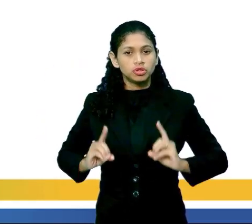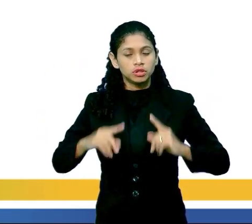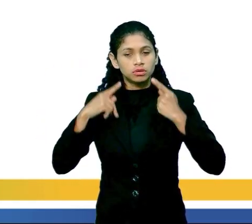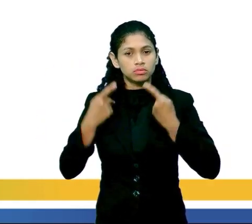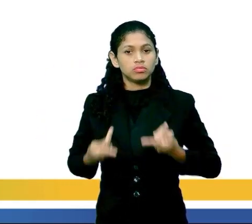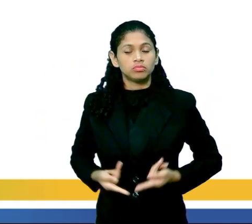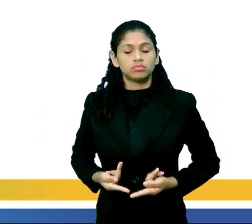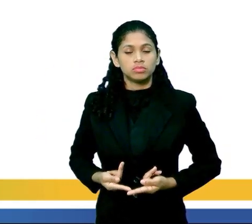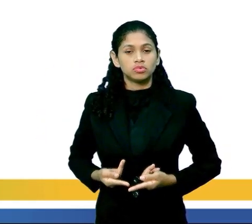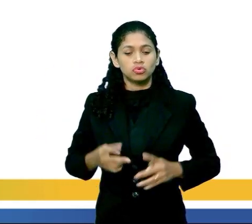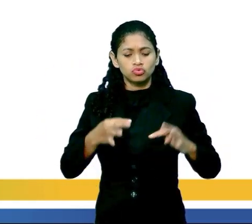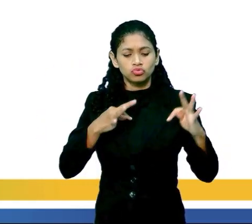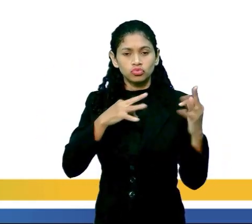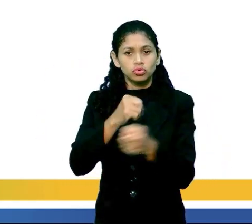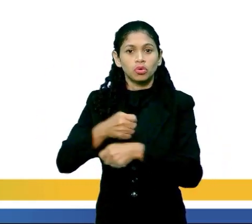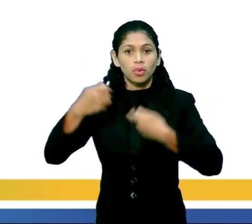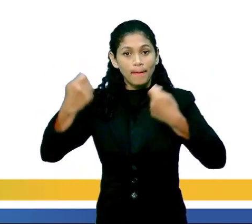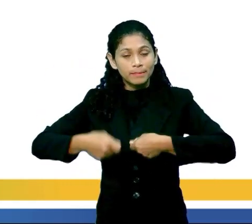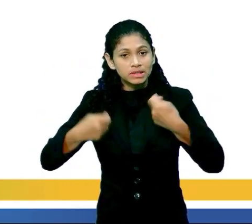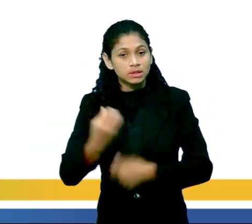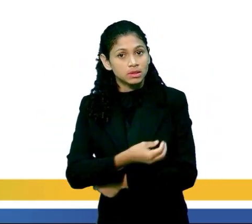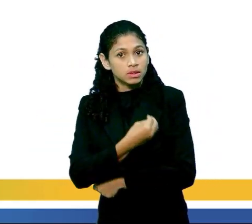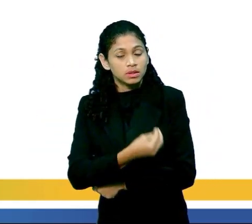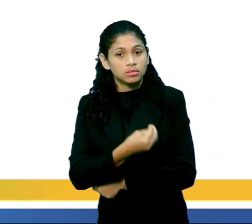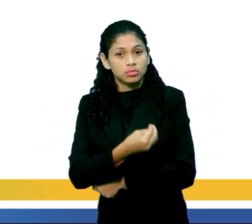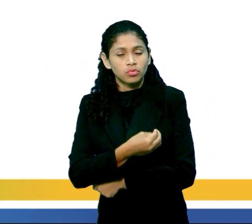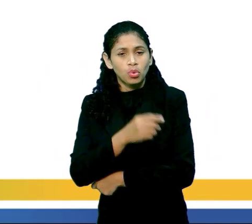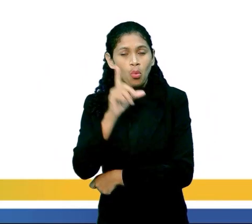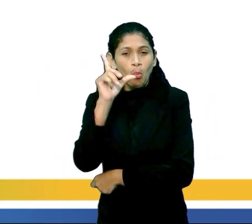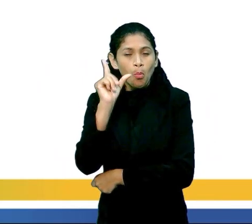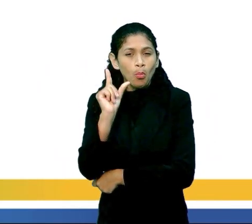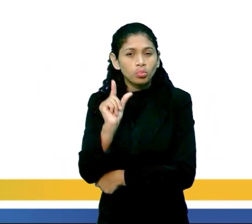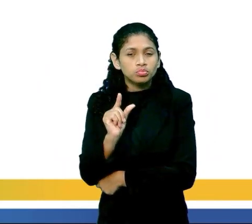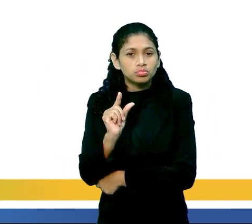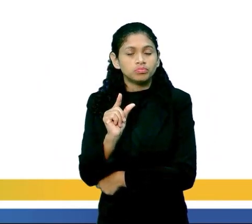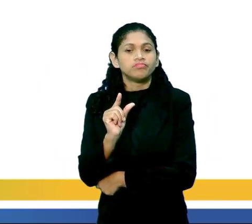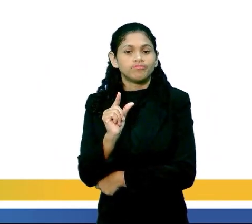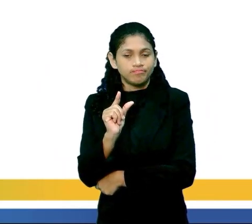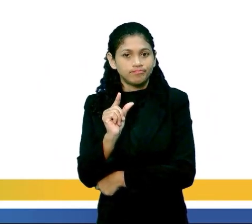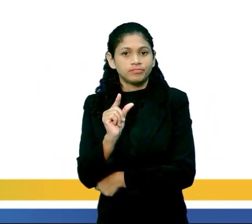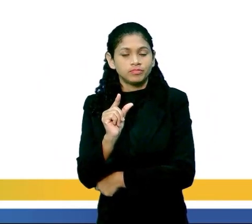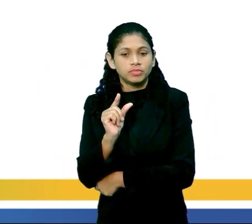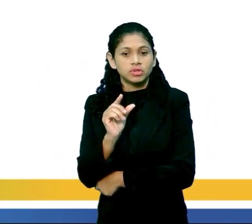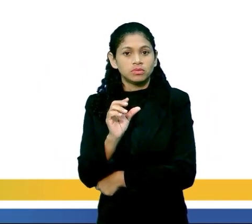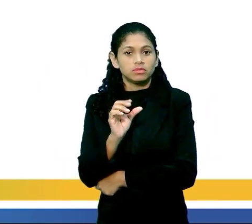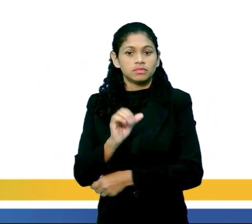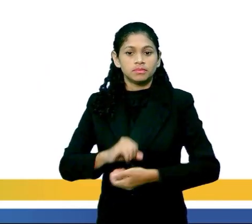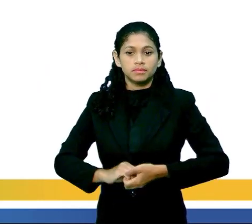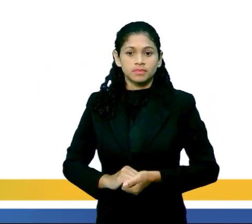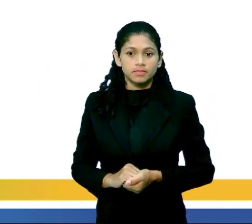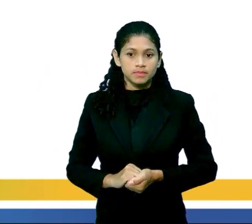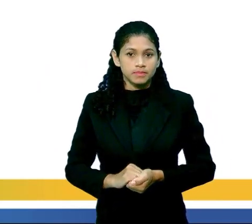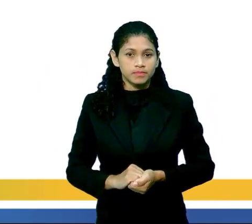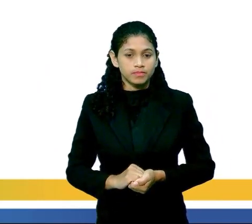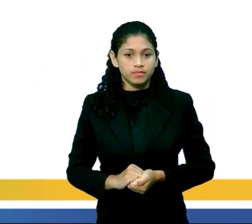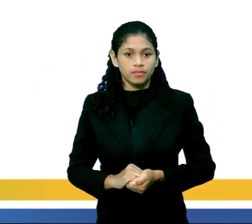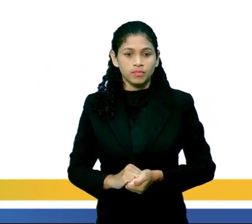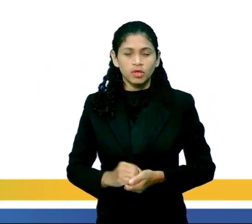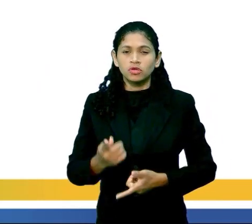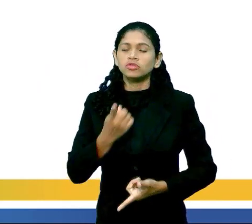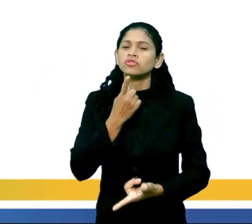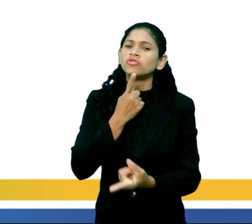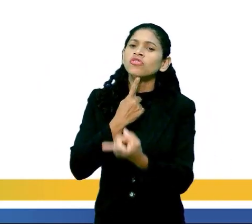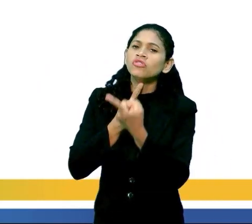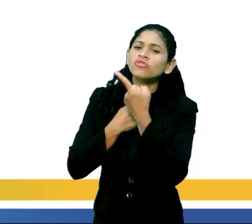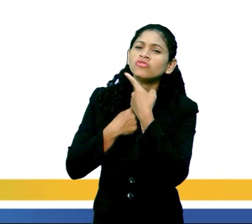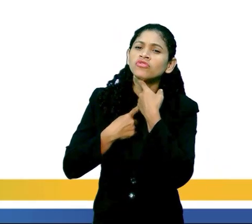pessoas precisam para viver com o mínimo de dignidade. As aspirações de